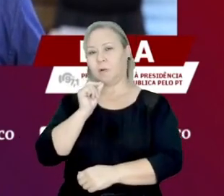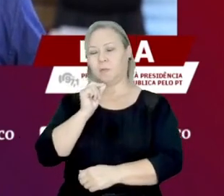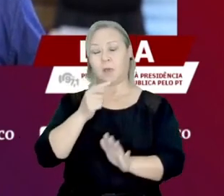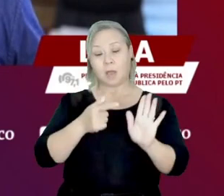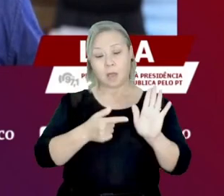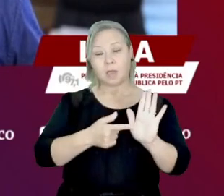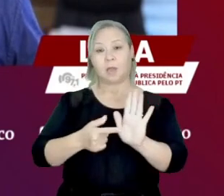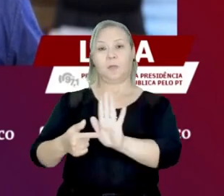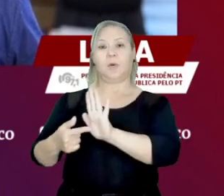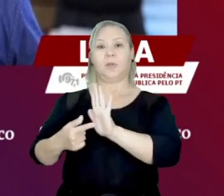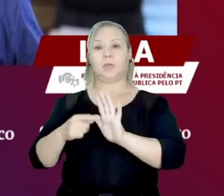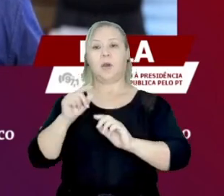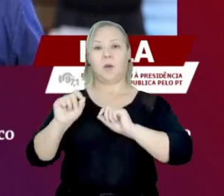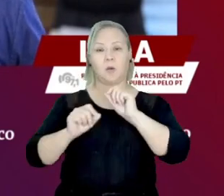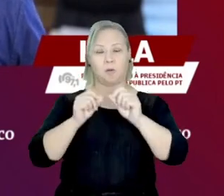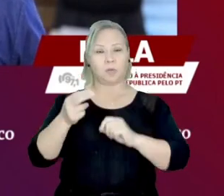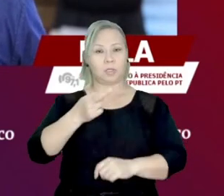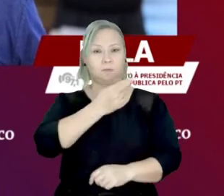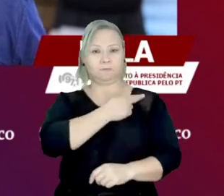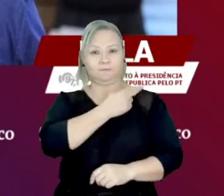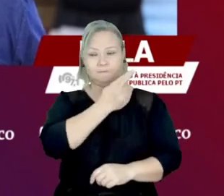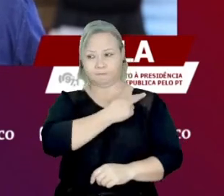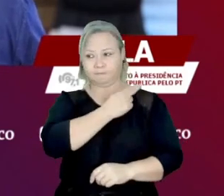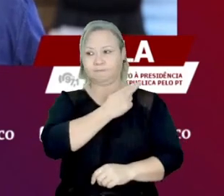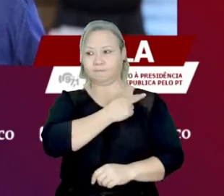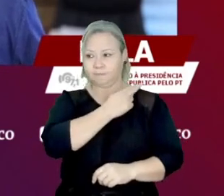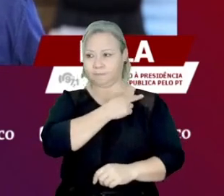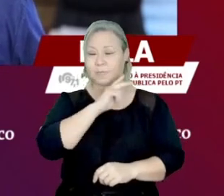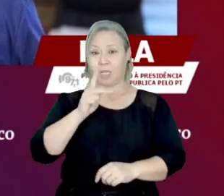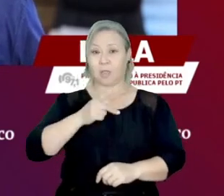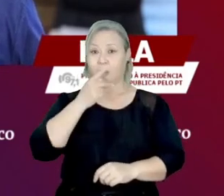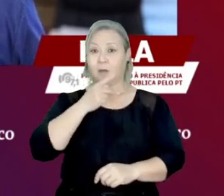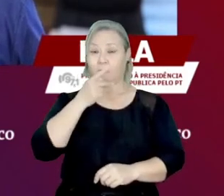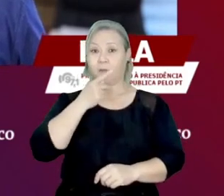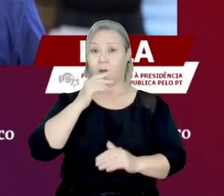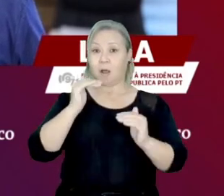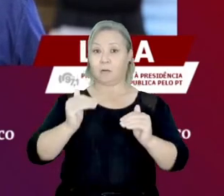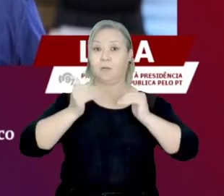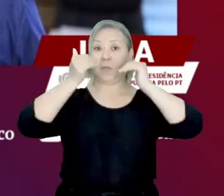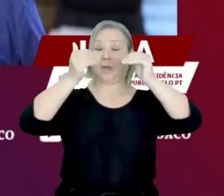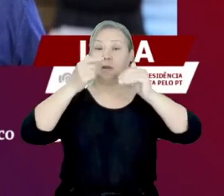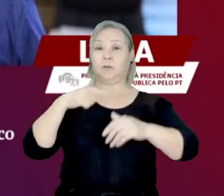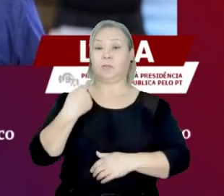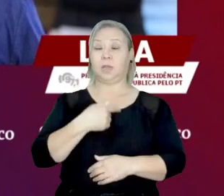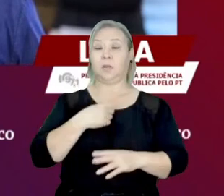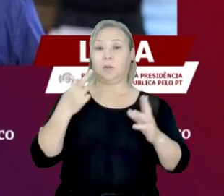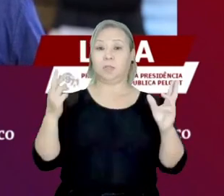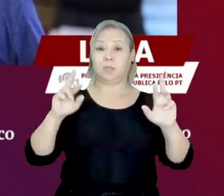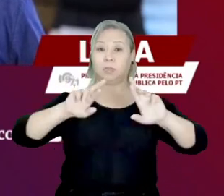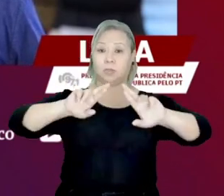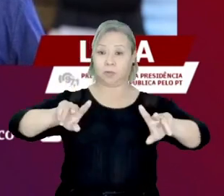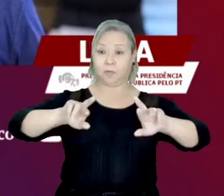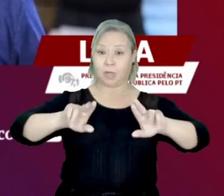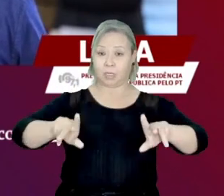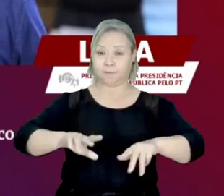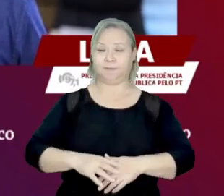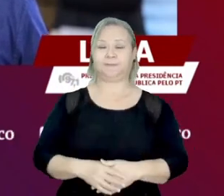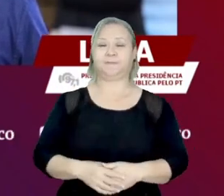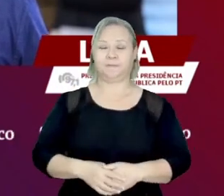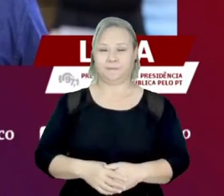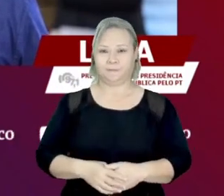E a nossa responsabilidade é consertar esse país. Esse país que, quando eu deixei, estava crescendo